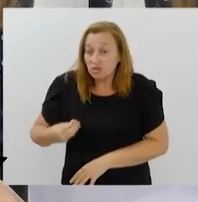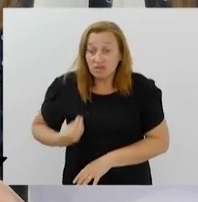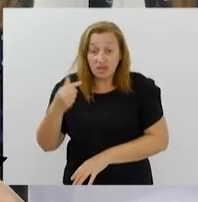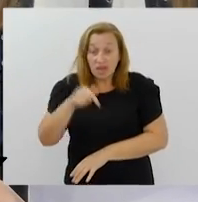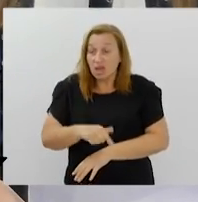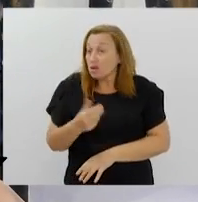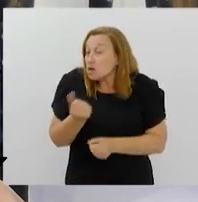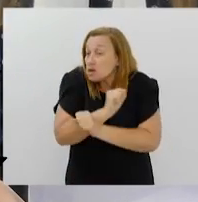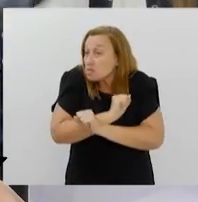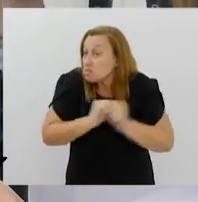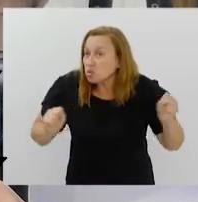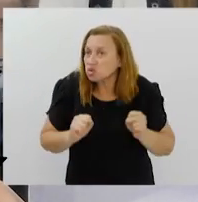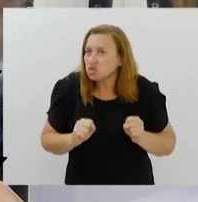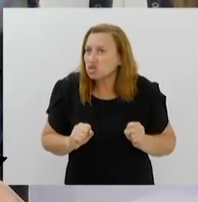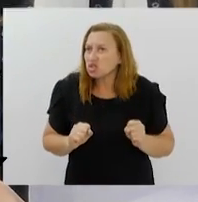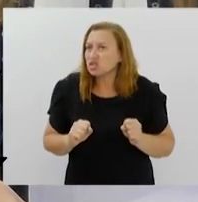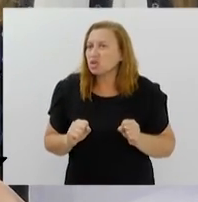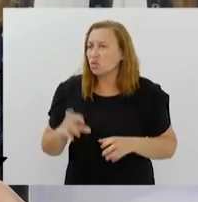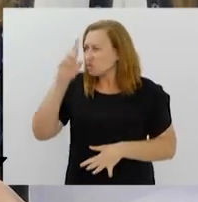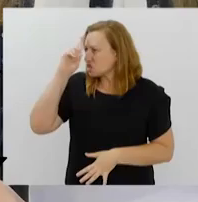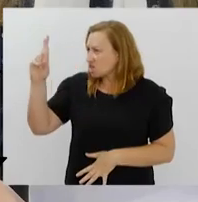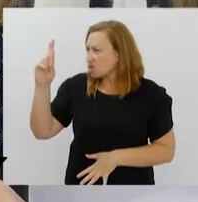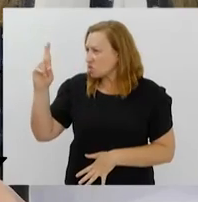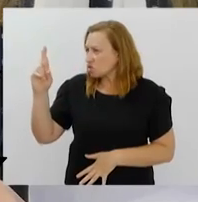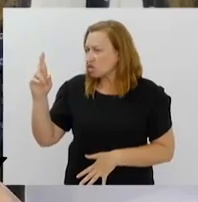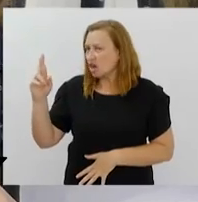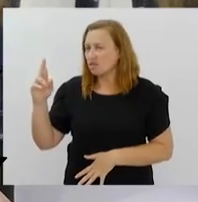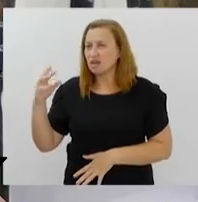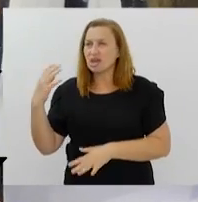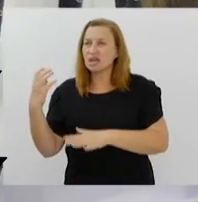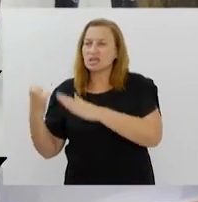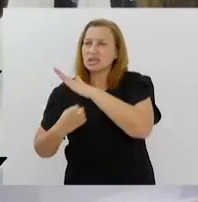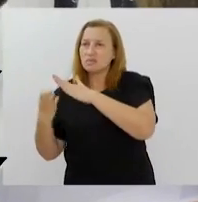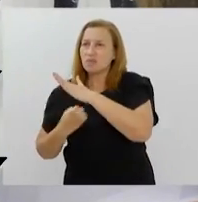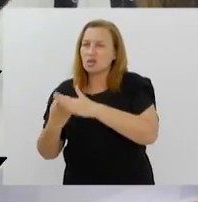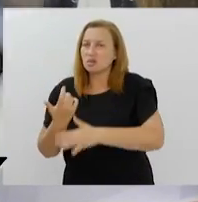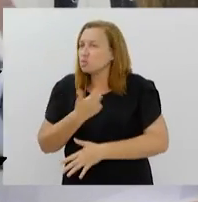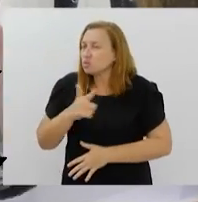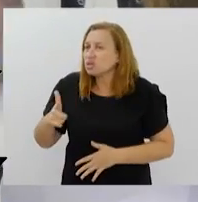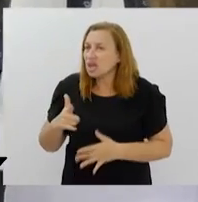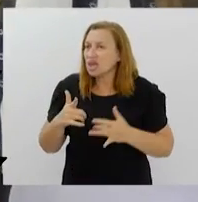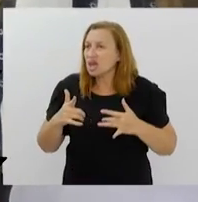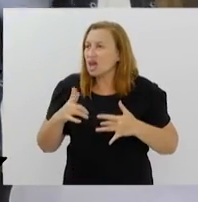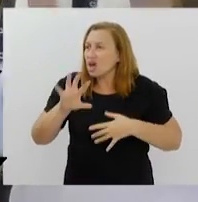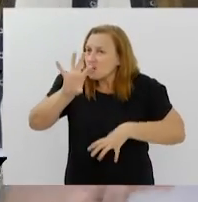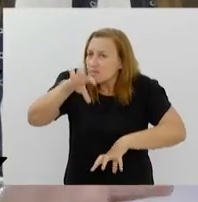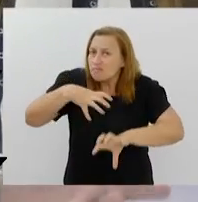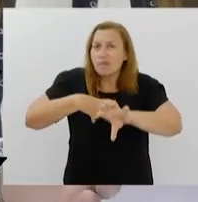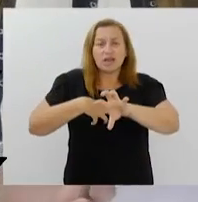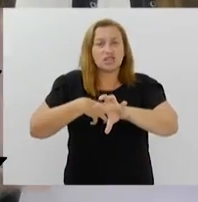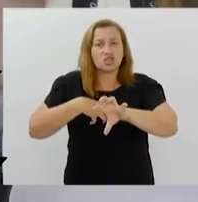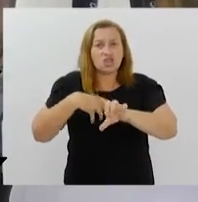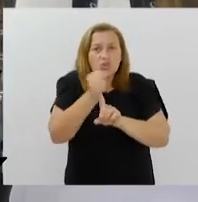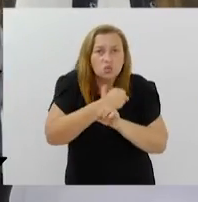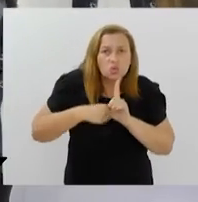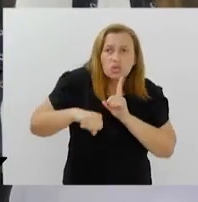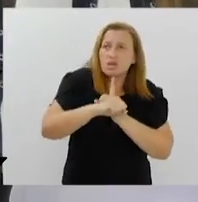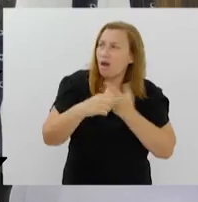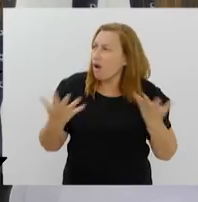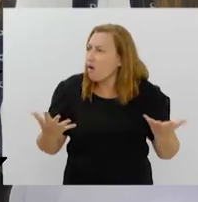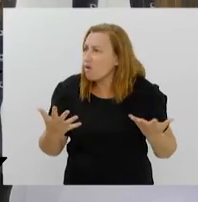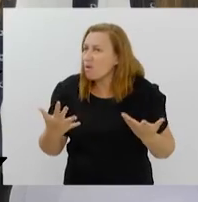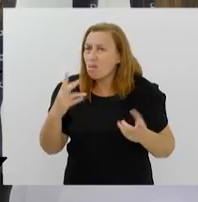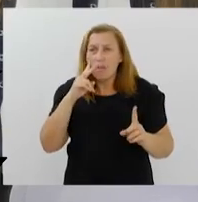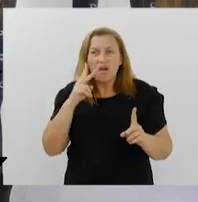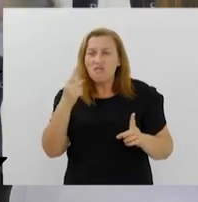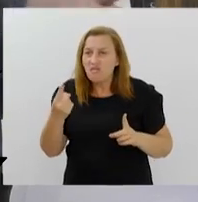possível que os ceos dessas empresas não não tem um pouquinho de moralidade de humanidade social para olhar que isso